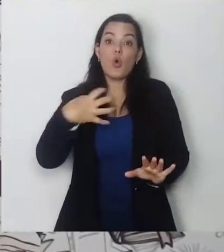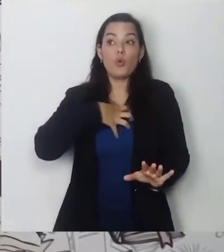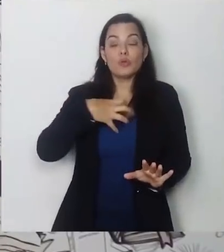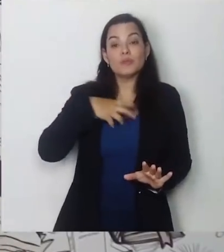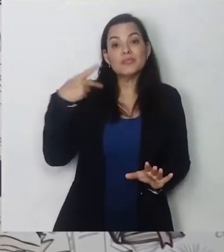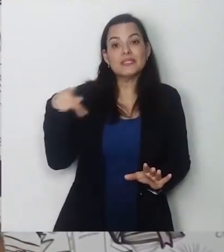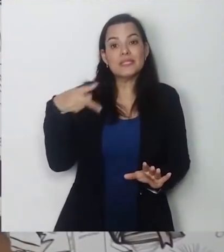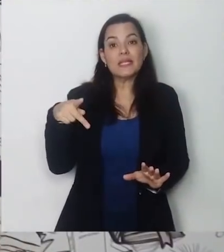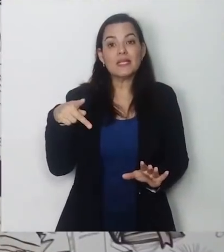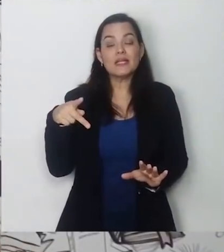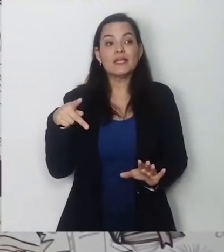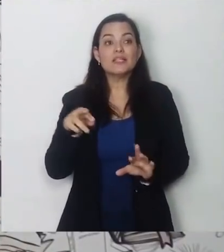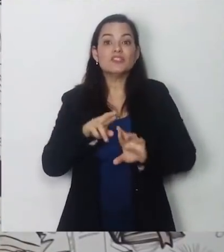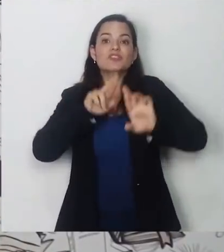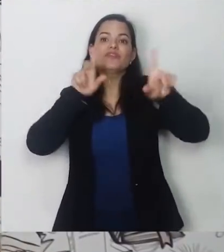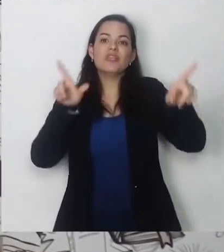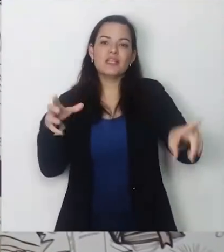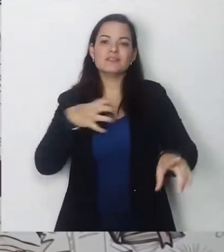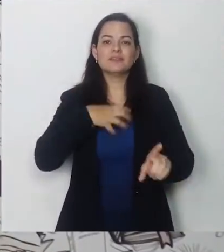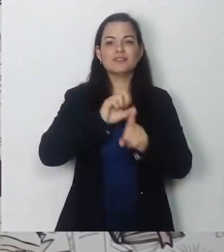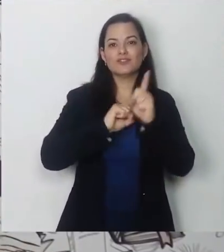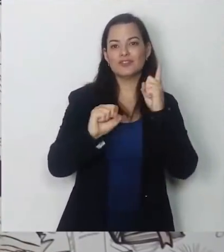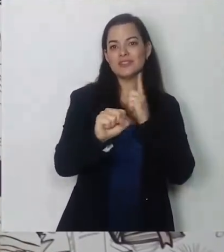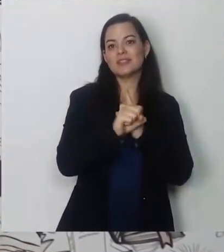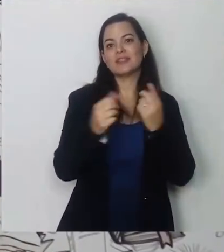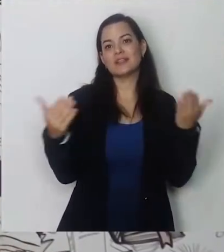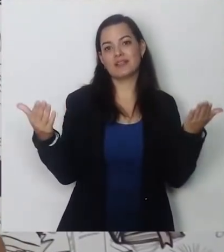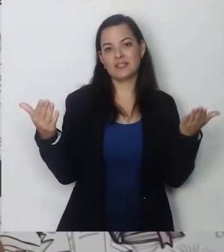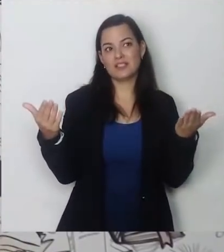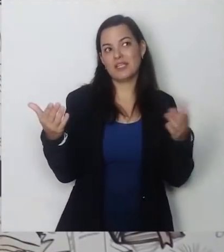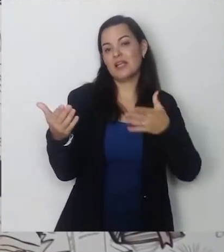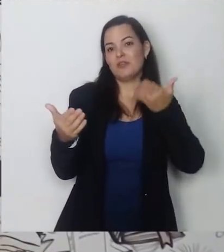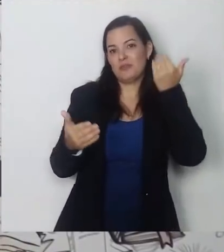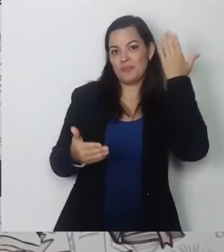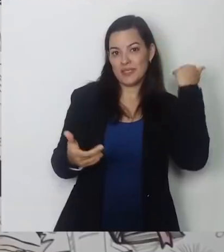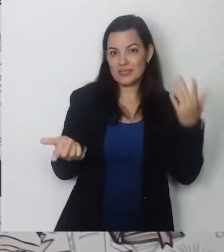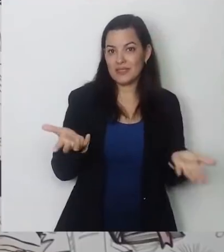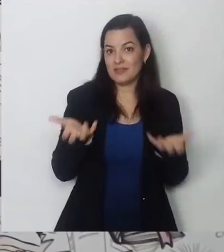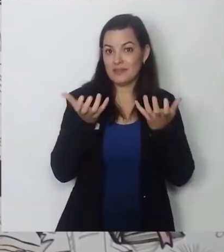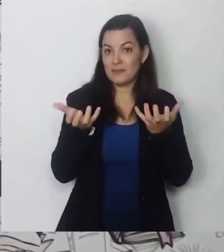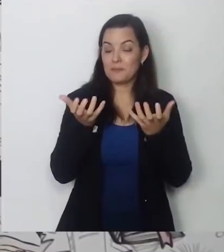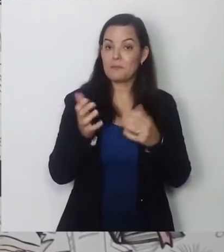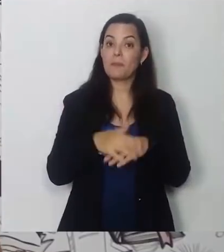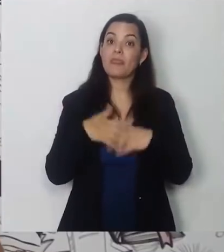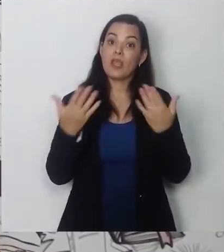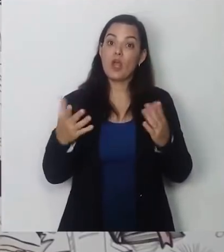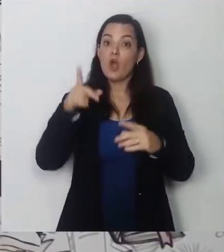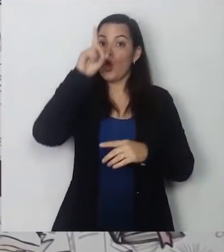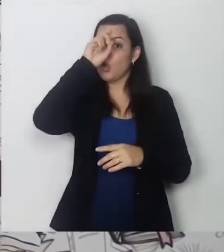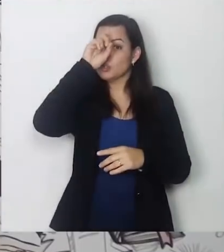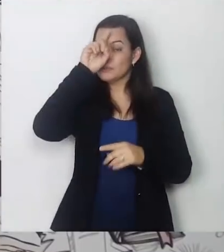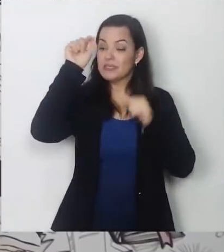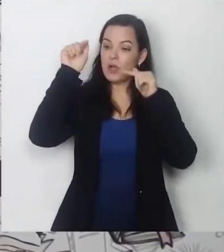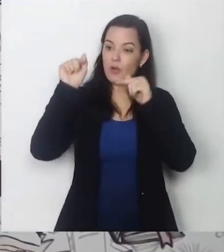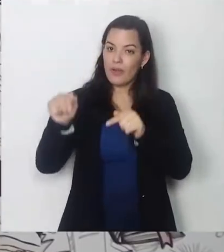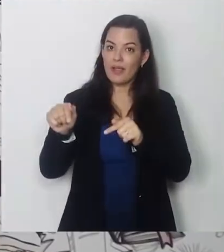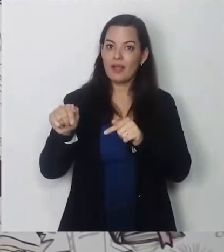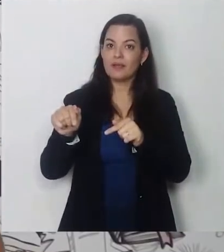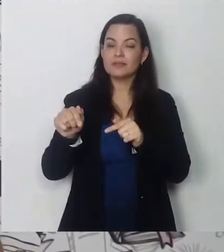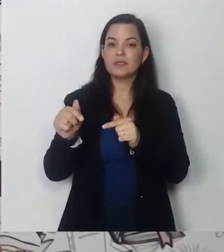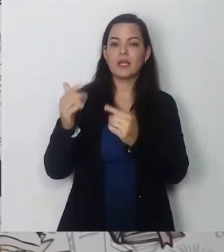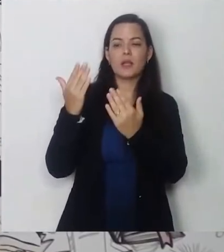sociedade. Nesses hospitais psiquiátricos, que antes também foram chamados de